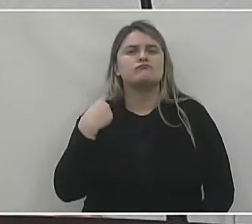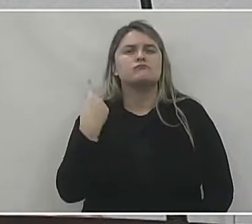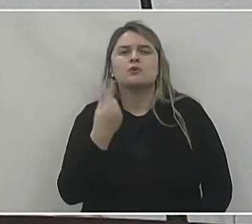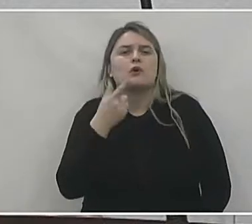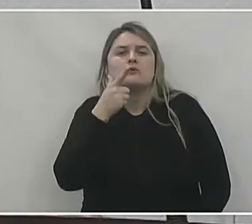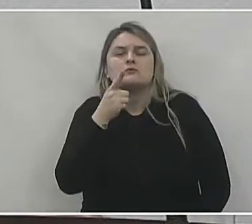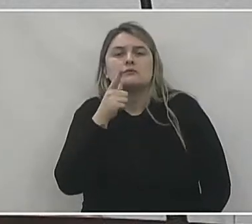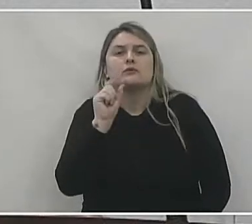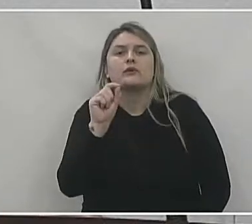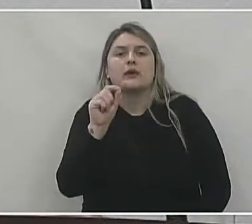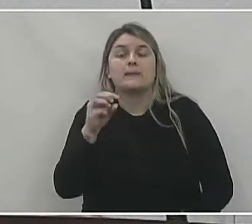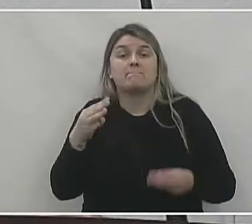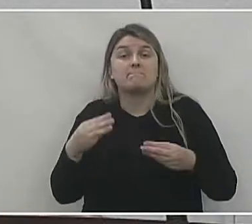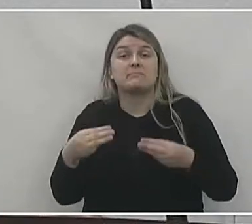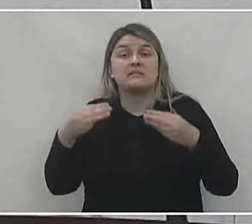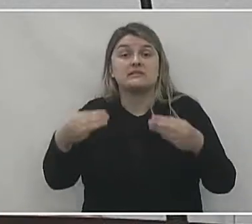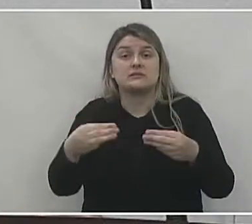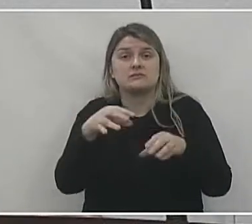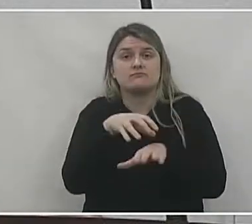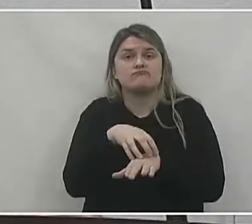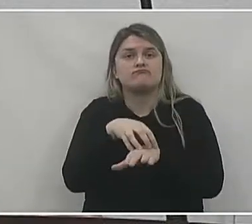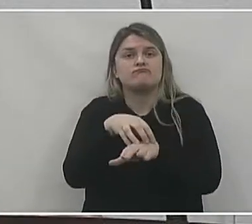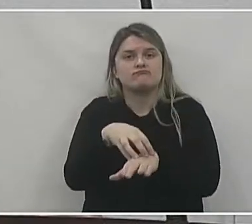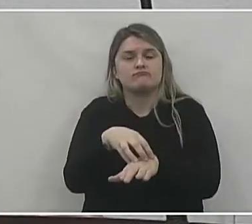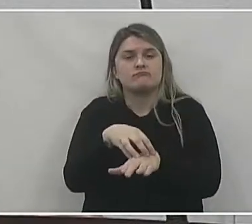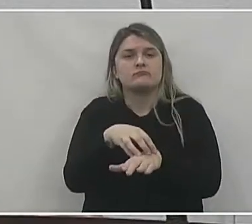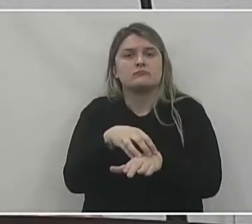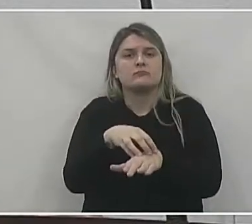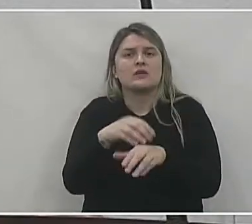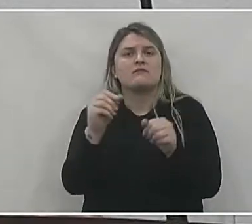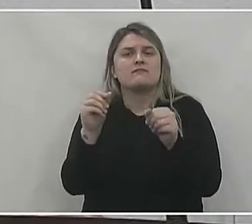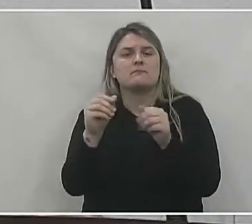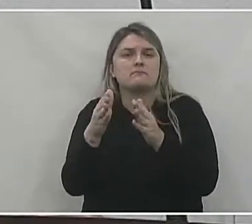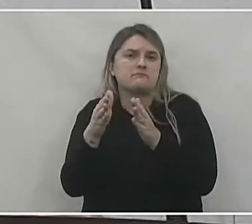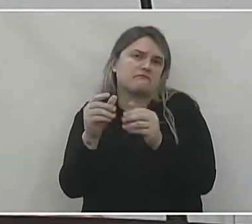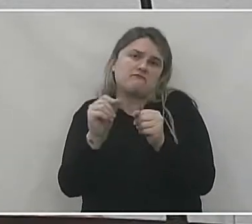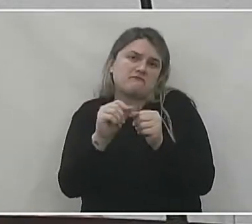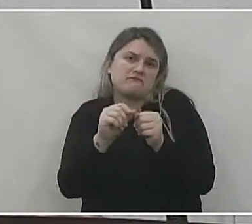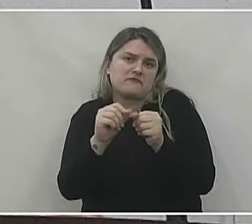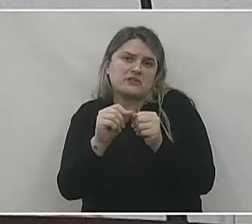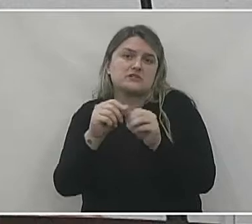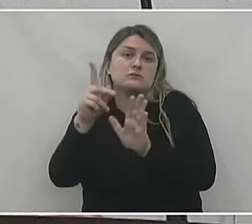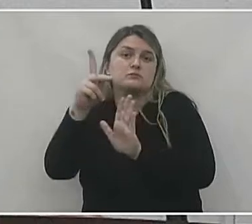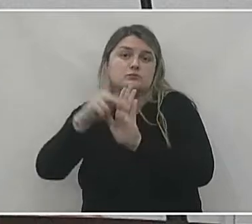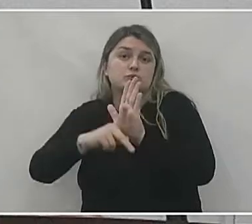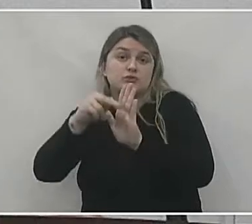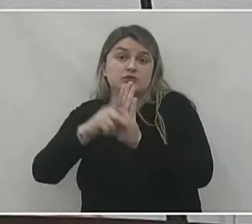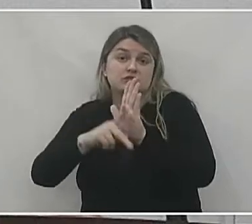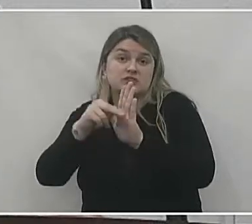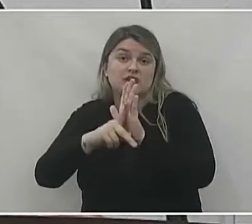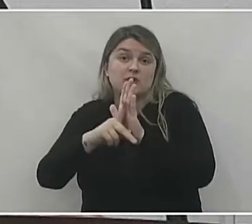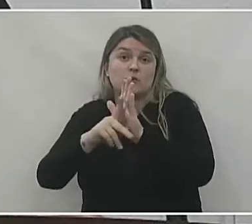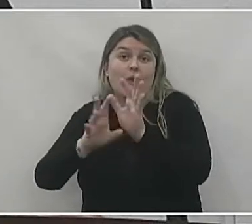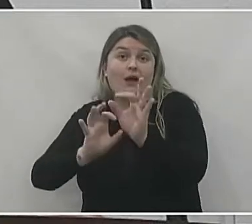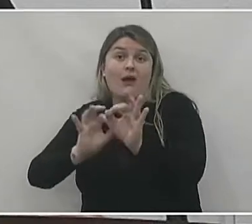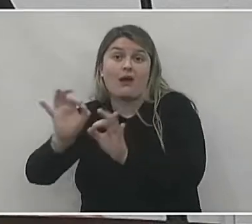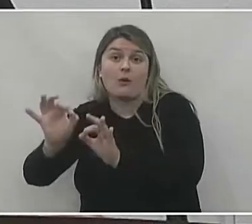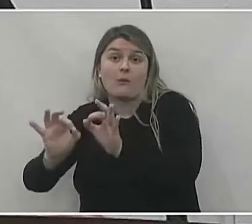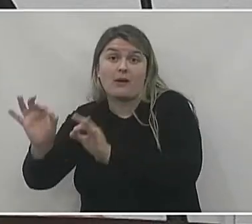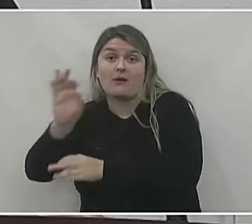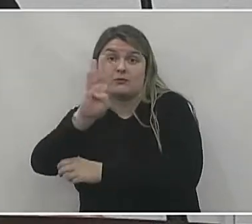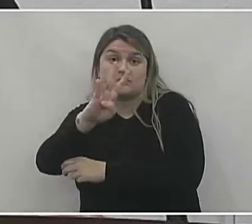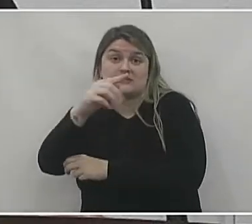o ministro determinasse a feitura do projeto de restauração